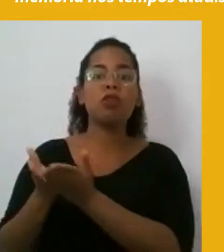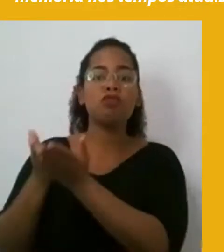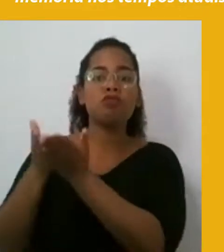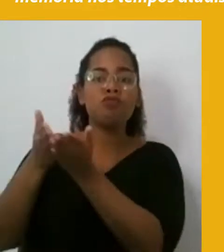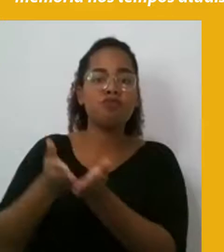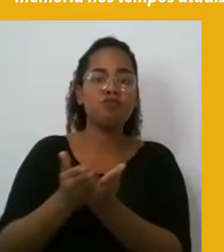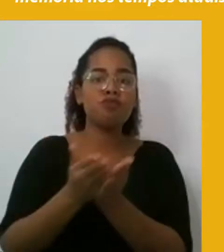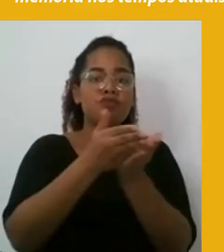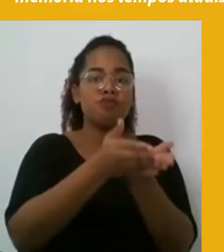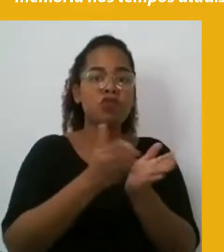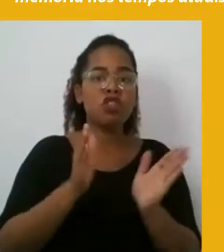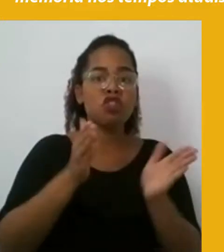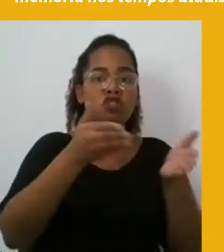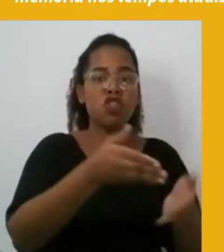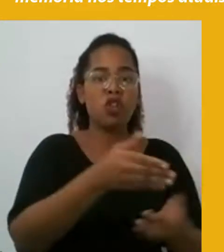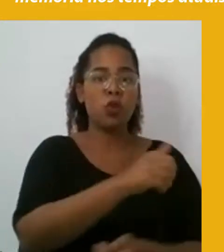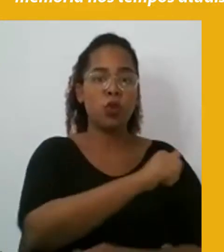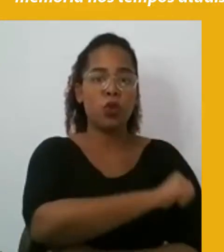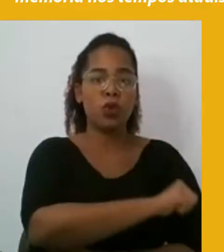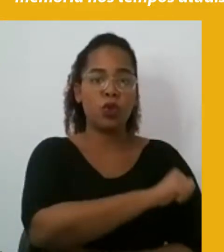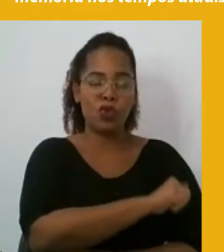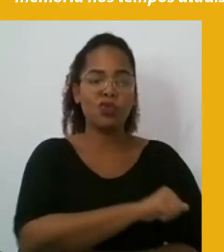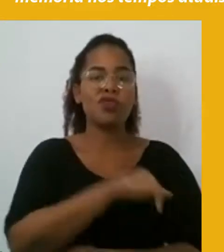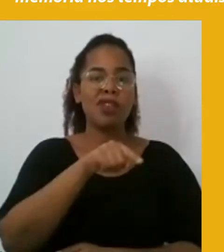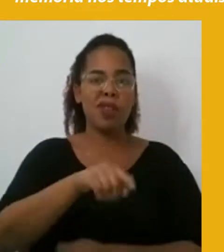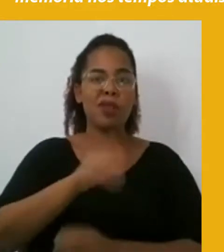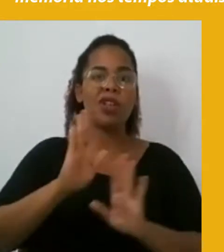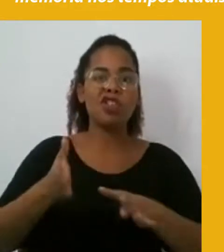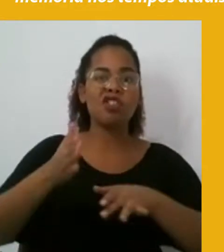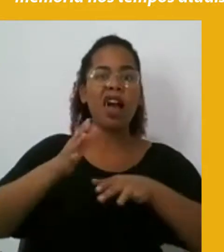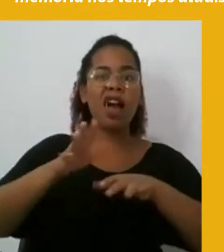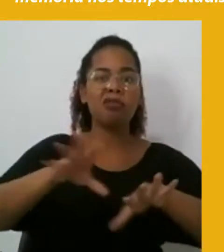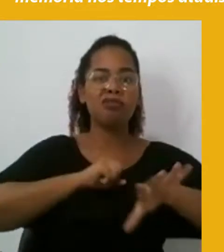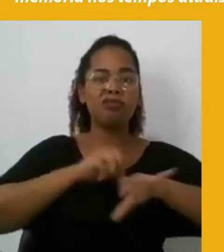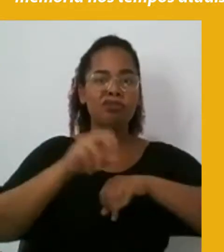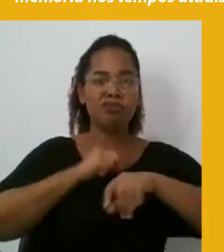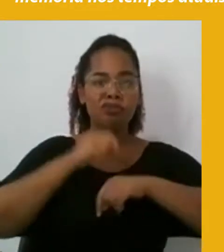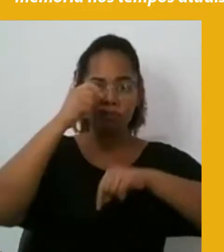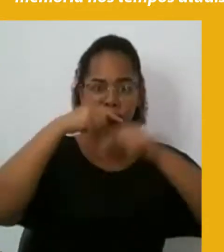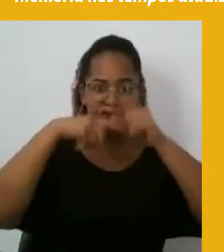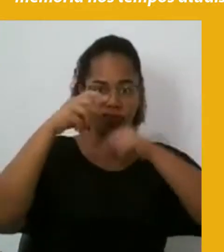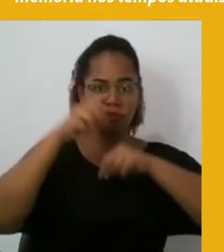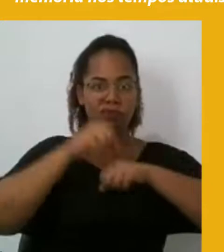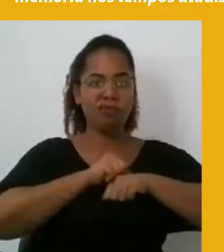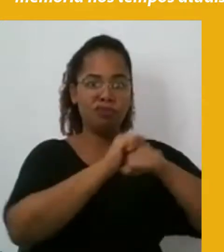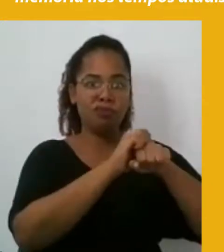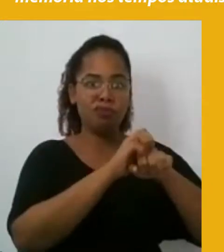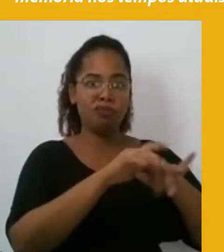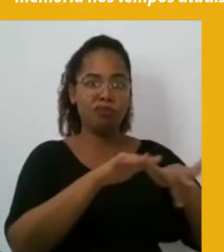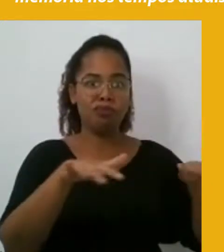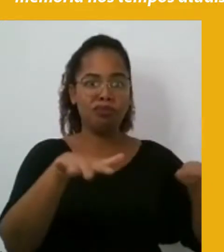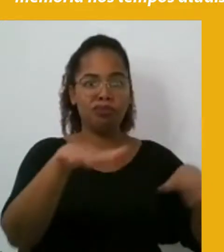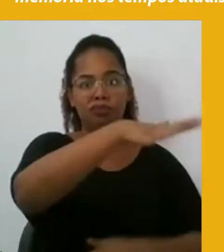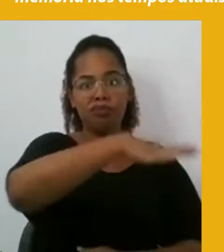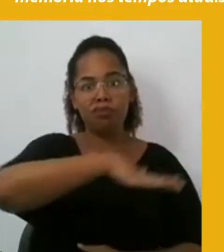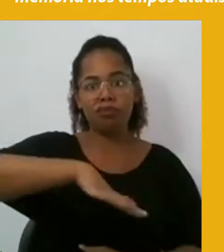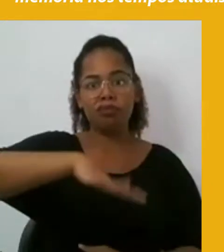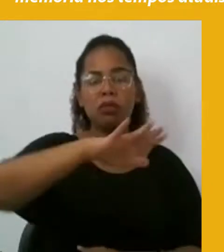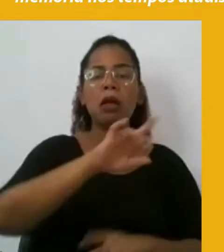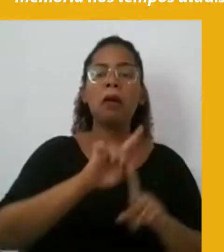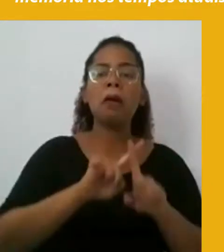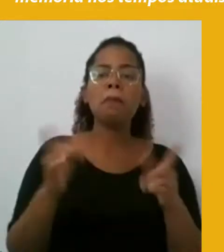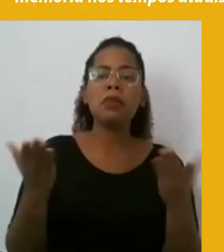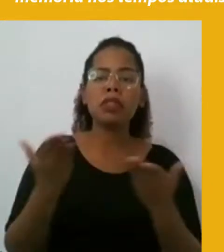e especialmente tentar compreender o que aconteceu e o que a gente pode hoje pensar desse tempo passado